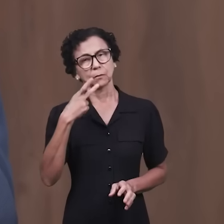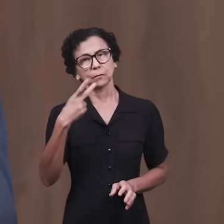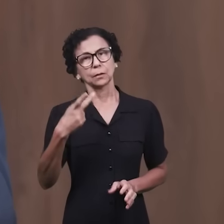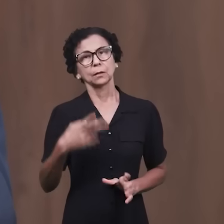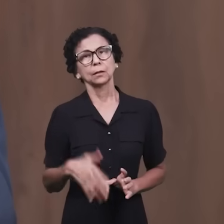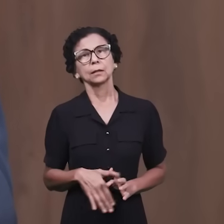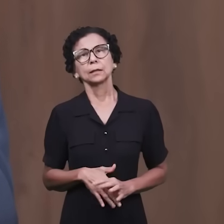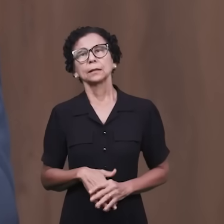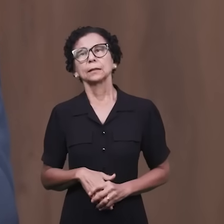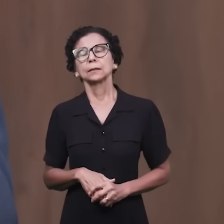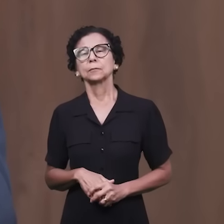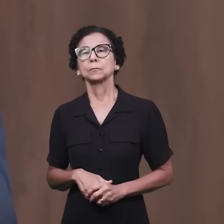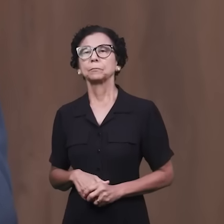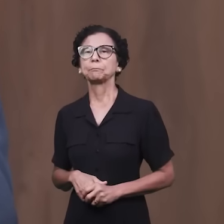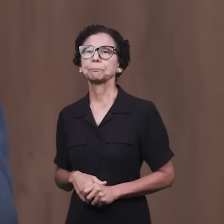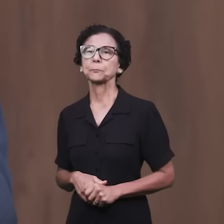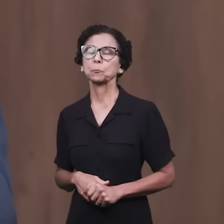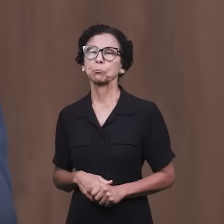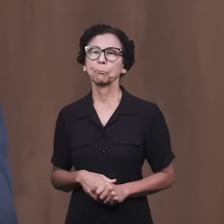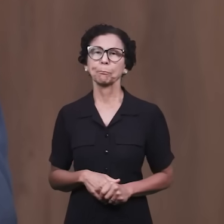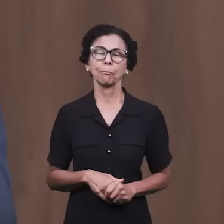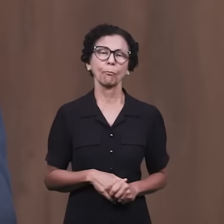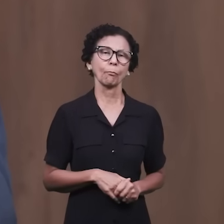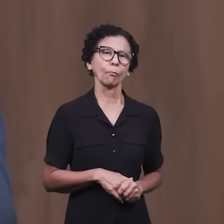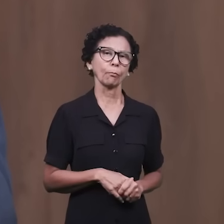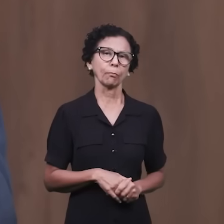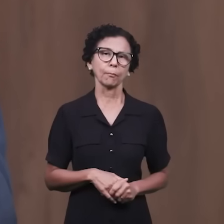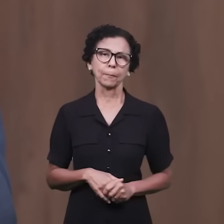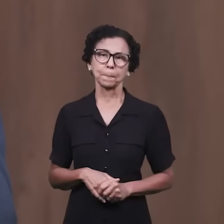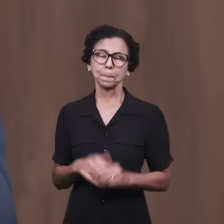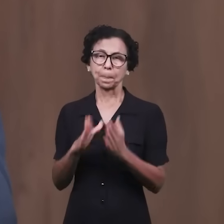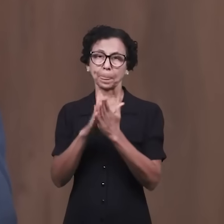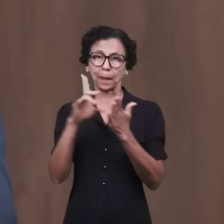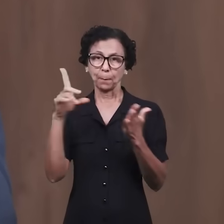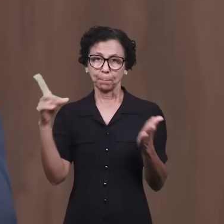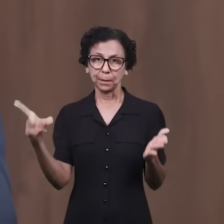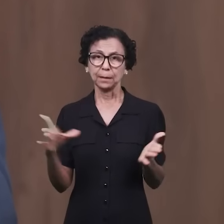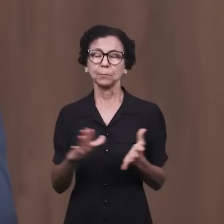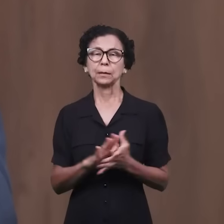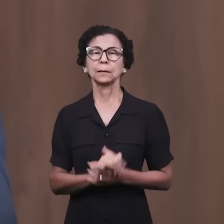dizer, a palavra da vida, né? Ela foi secularizada porque a razão